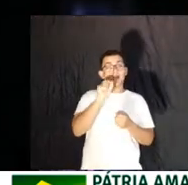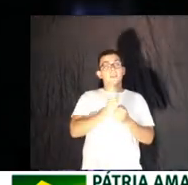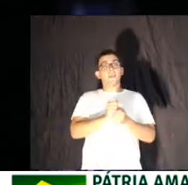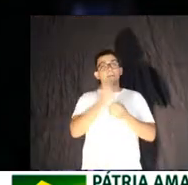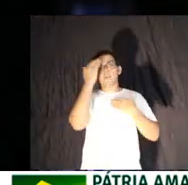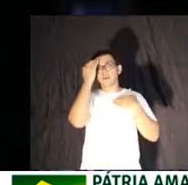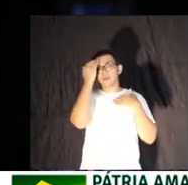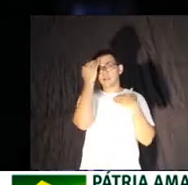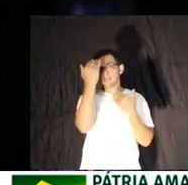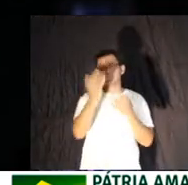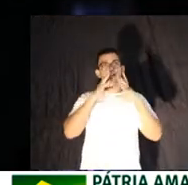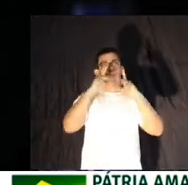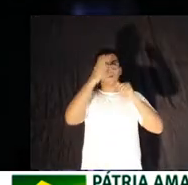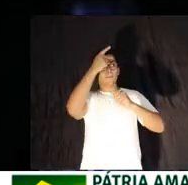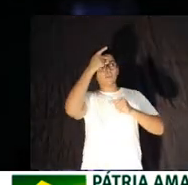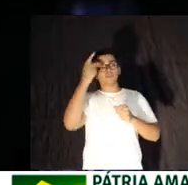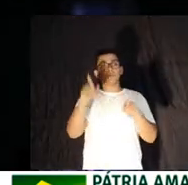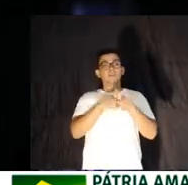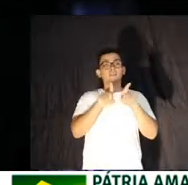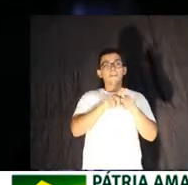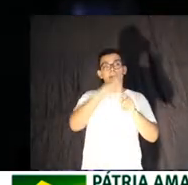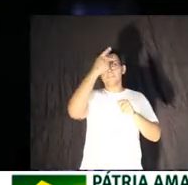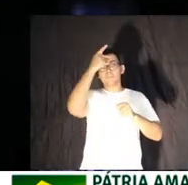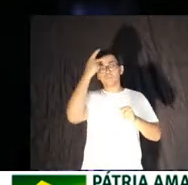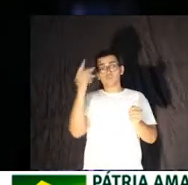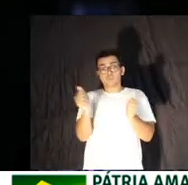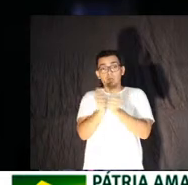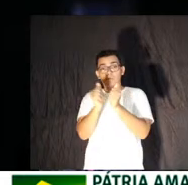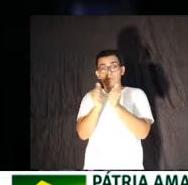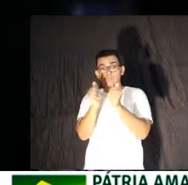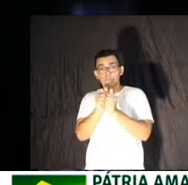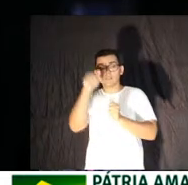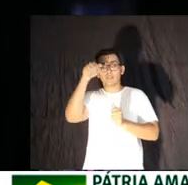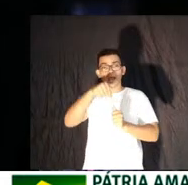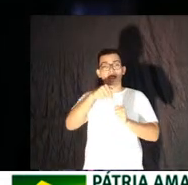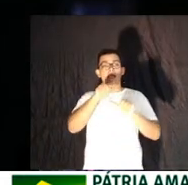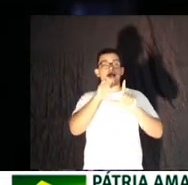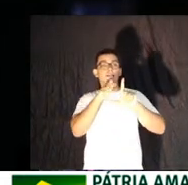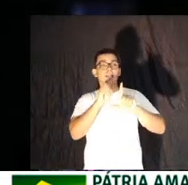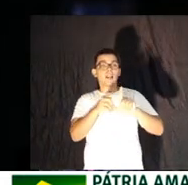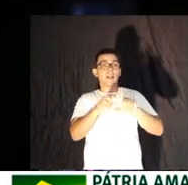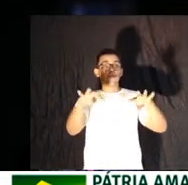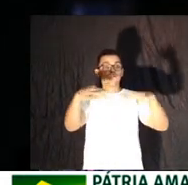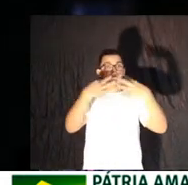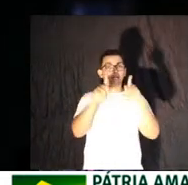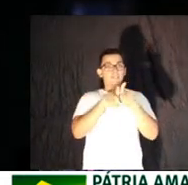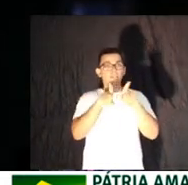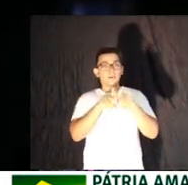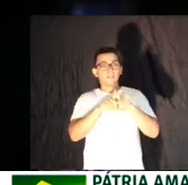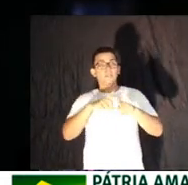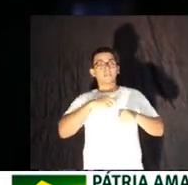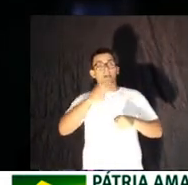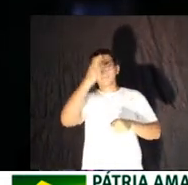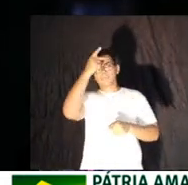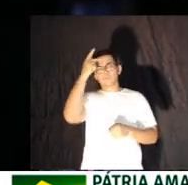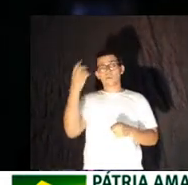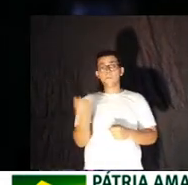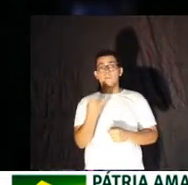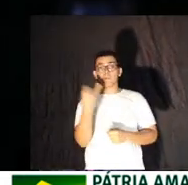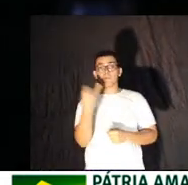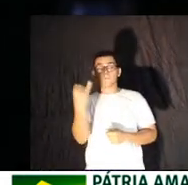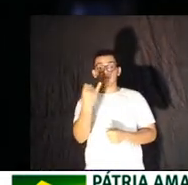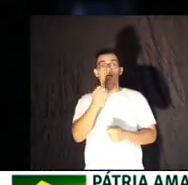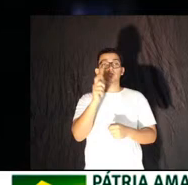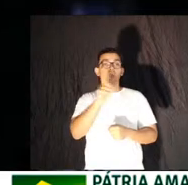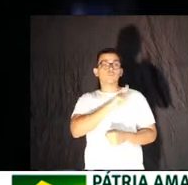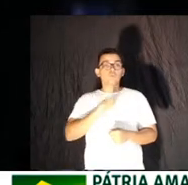para agradecer aqui a galera que está junto com a gente, seja o Céu, Superintendência da Juventude, Cultura, Esporte e Lazer, Governo do Estado